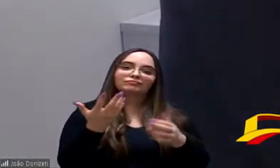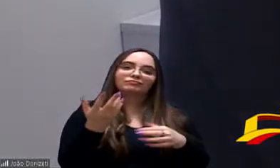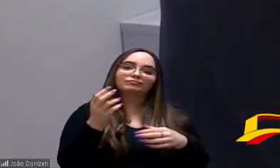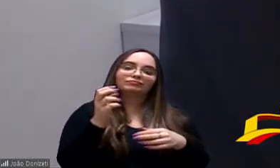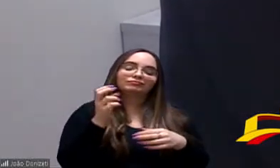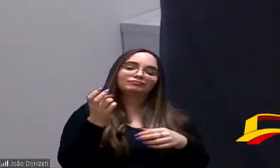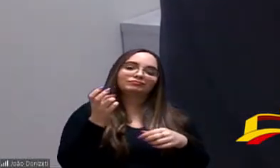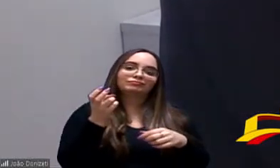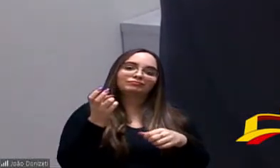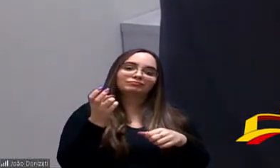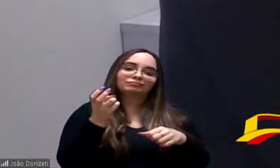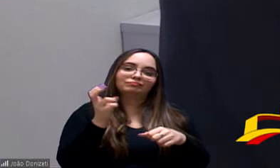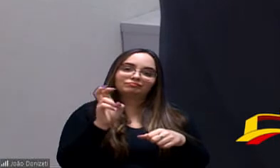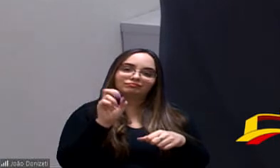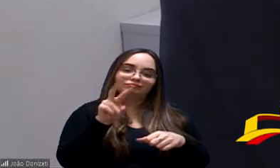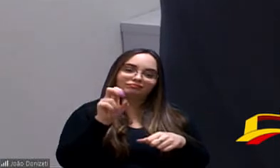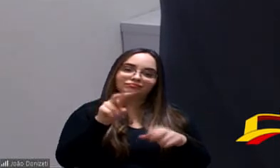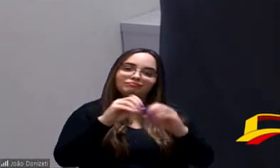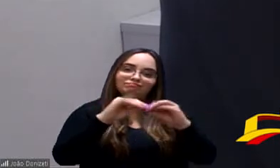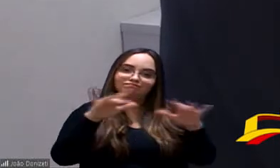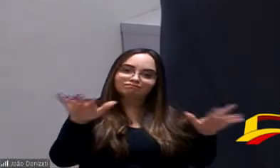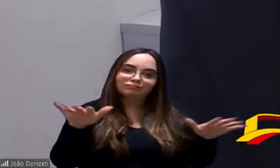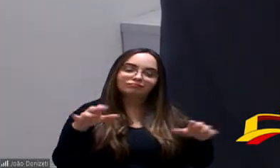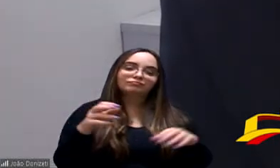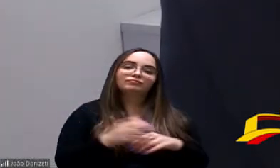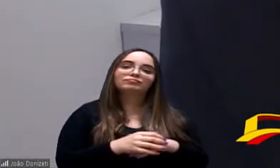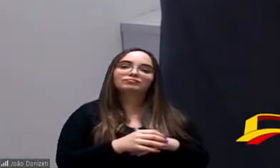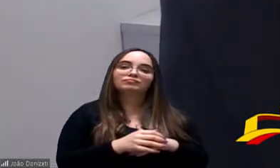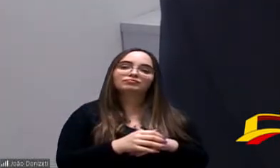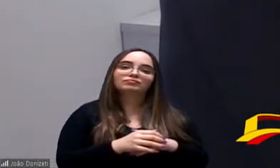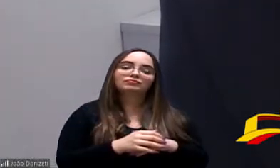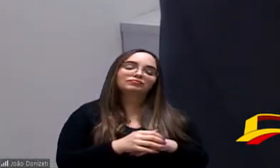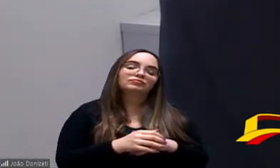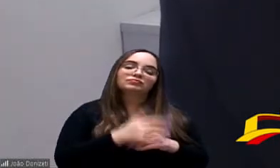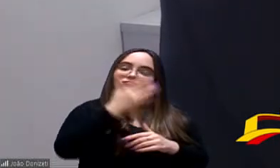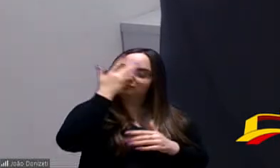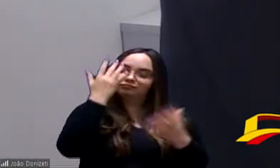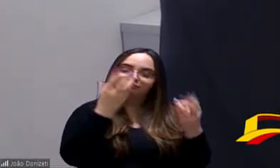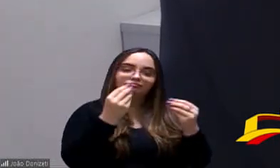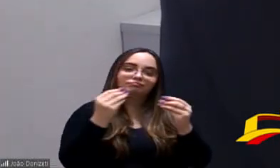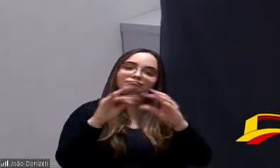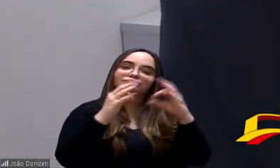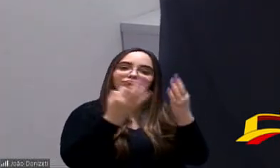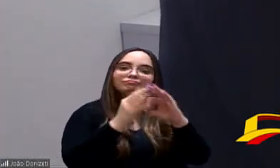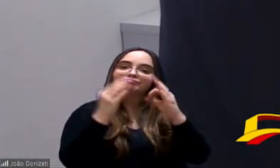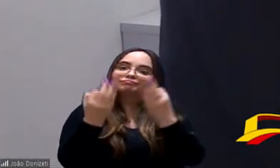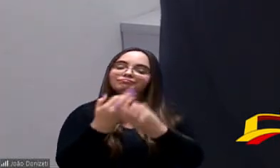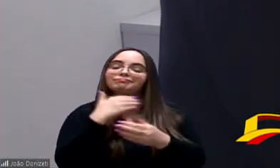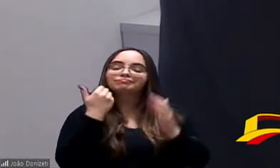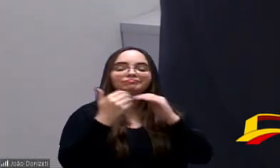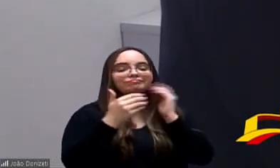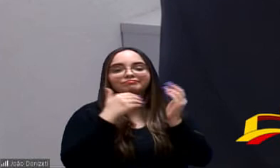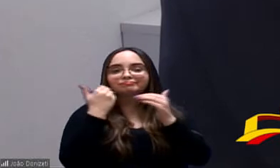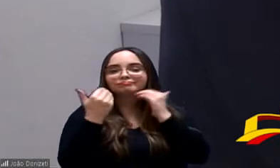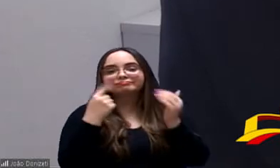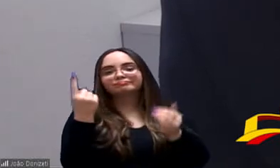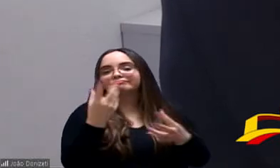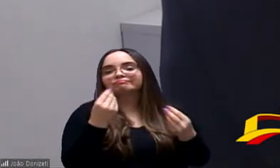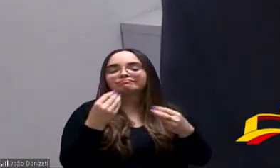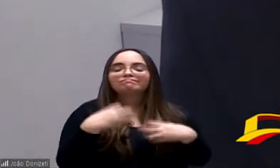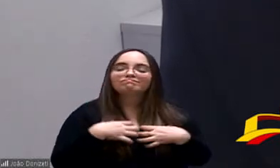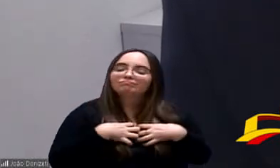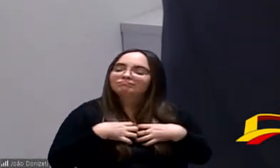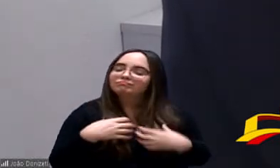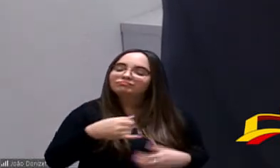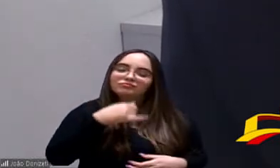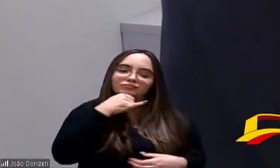tem atingido e tem afetado tantas famílias e gerado tanta dor com relação a tantas pessoas,